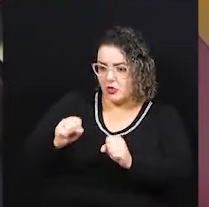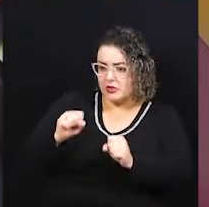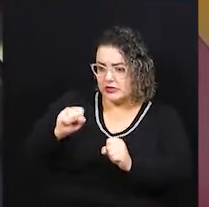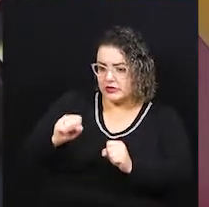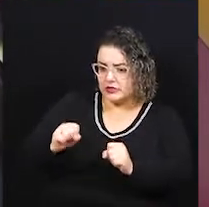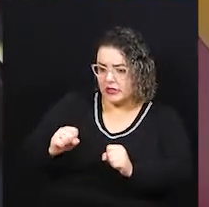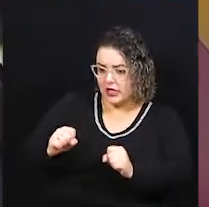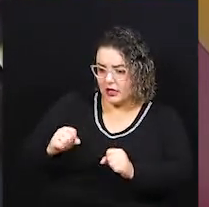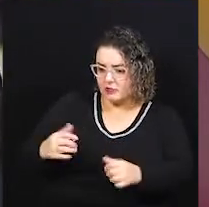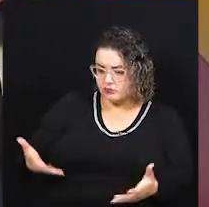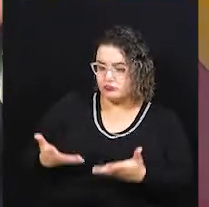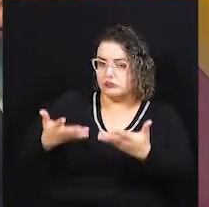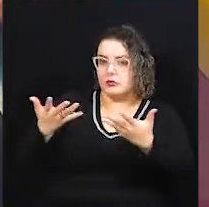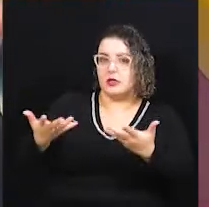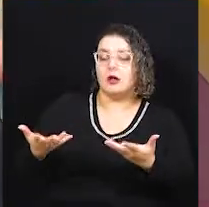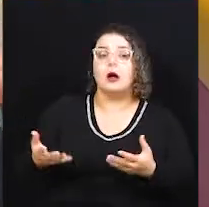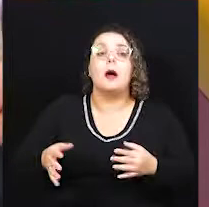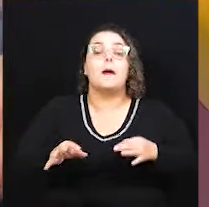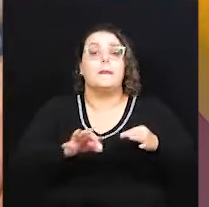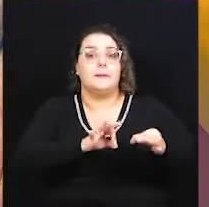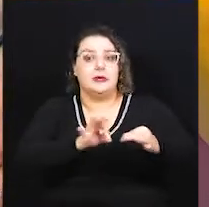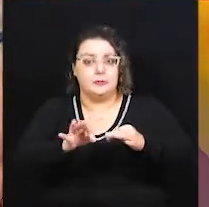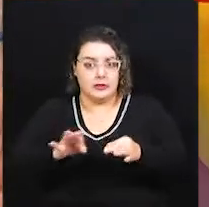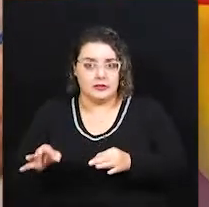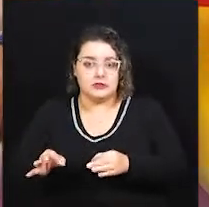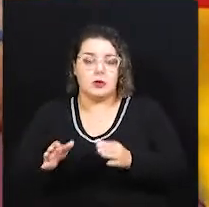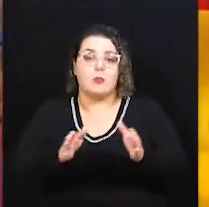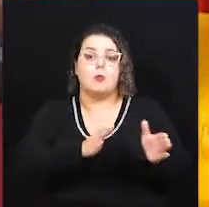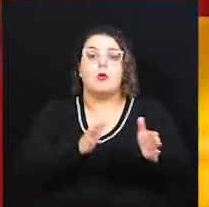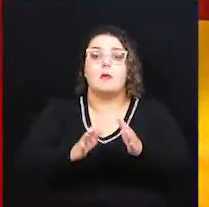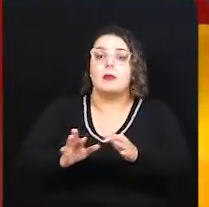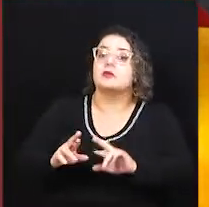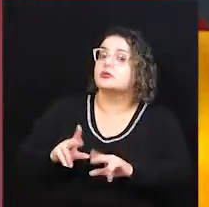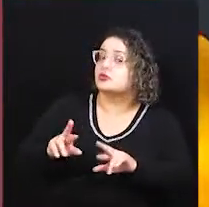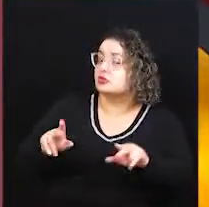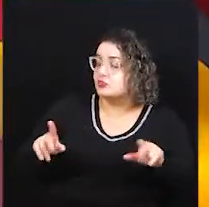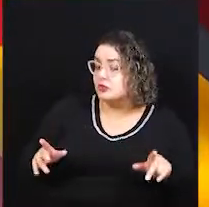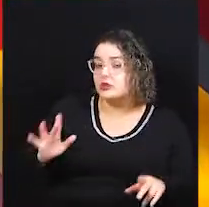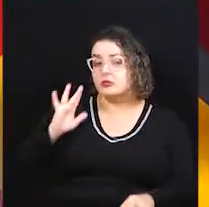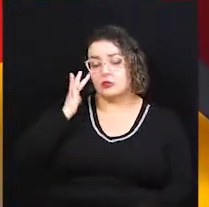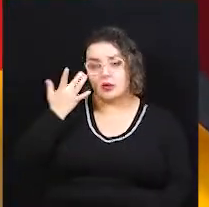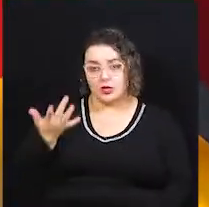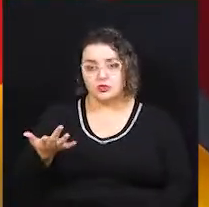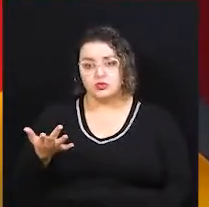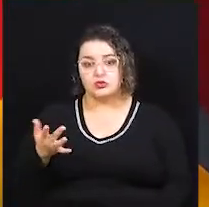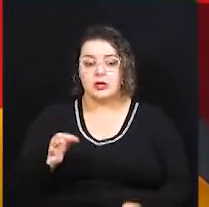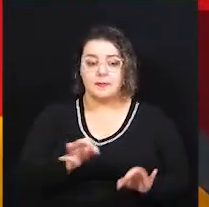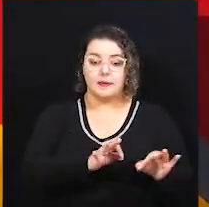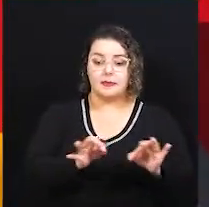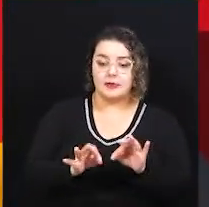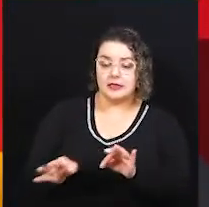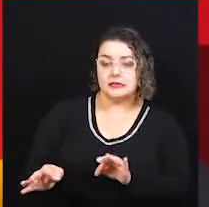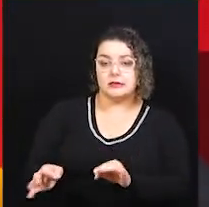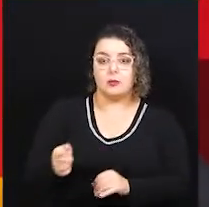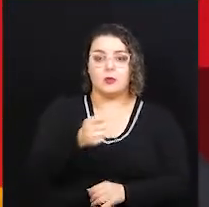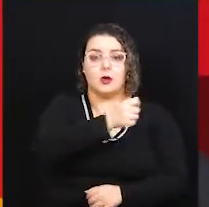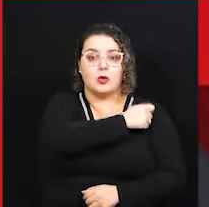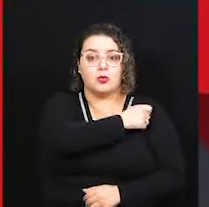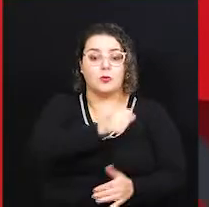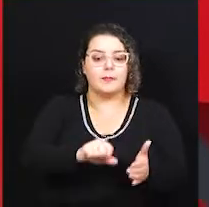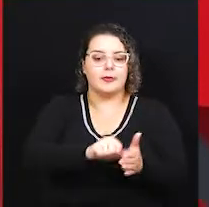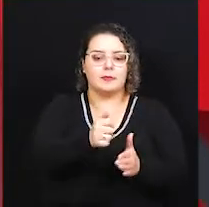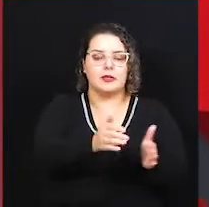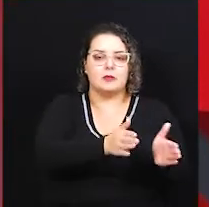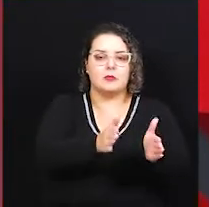decisivo aí. A preparação exige momentos diferentes, eu acho, né? Na preparação para o aluno, eu entendo que no